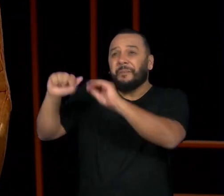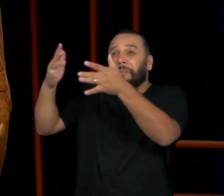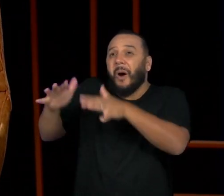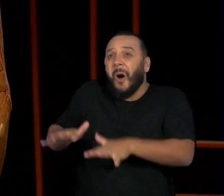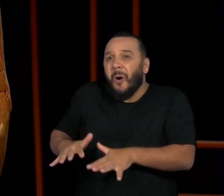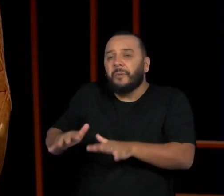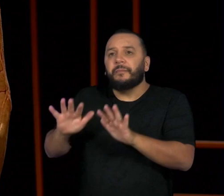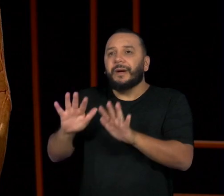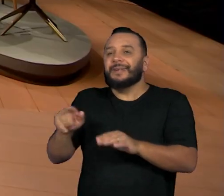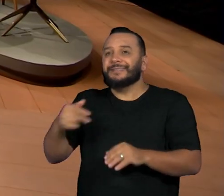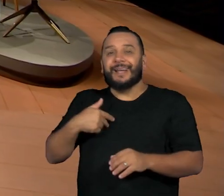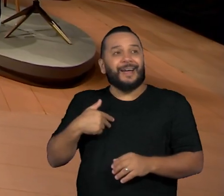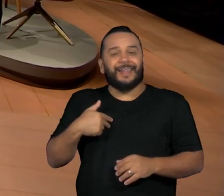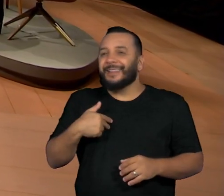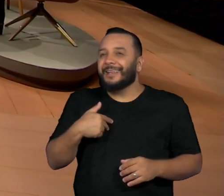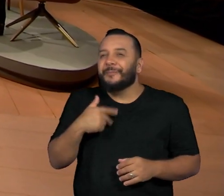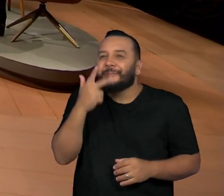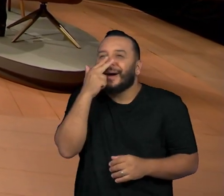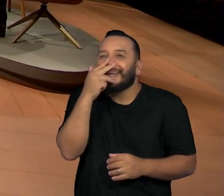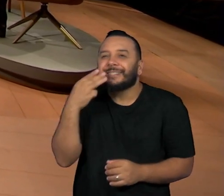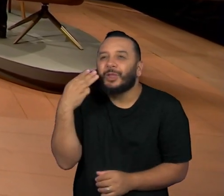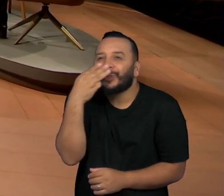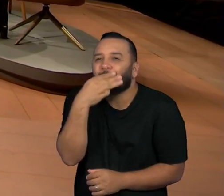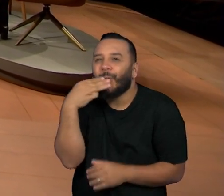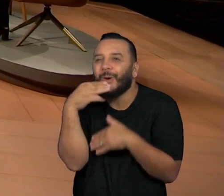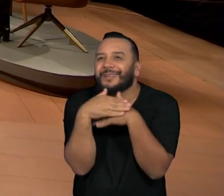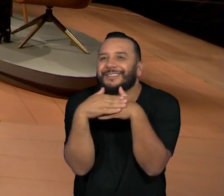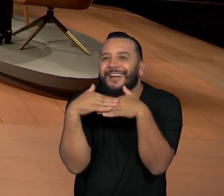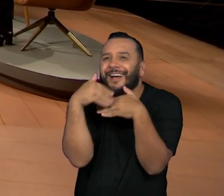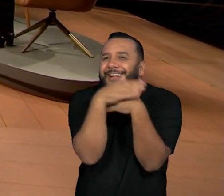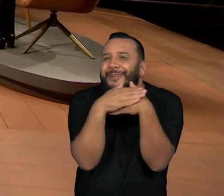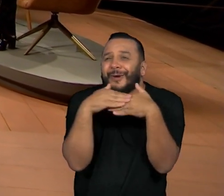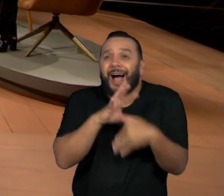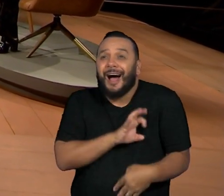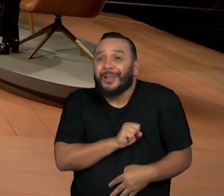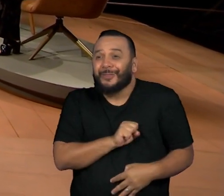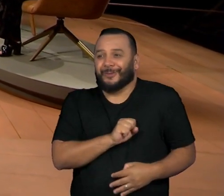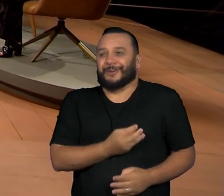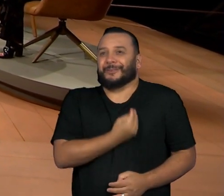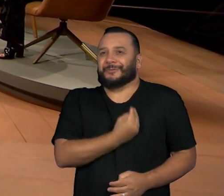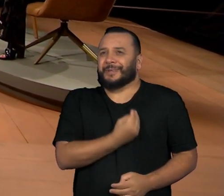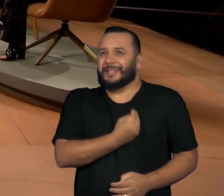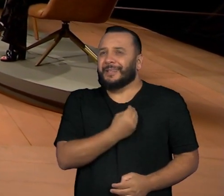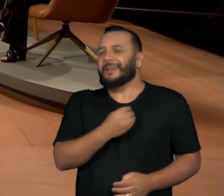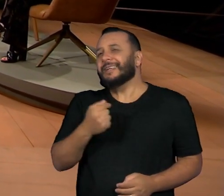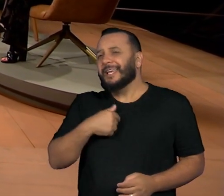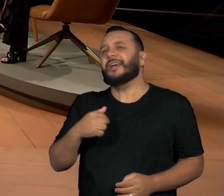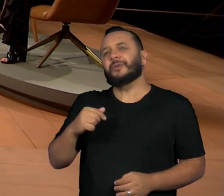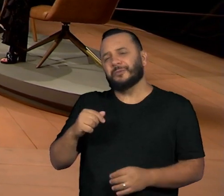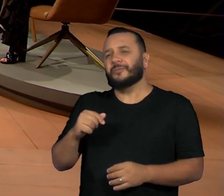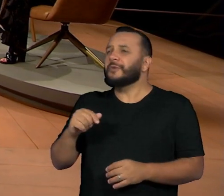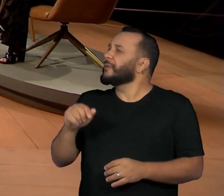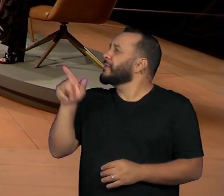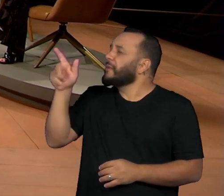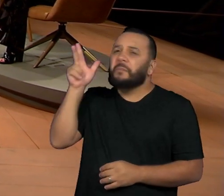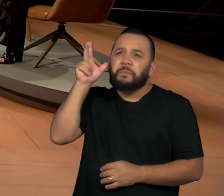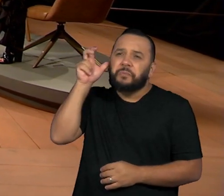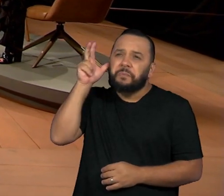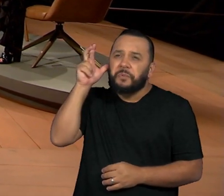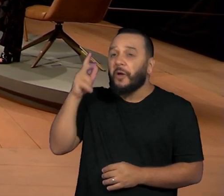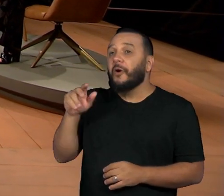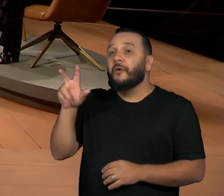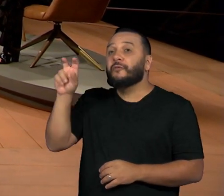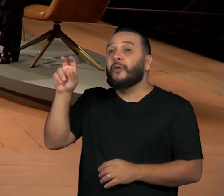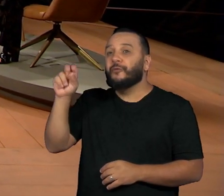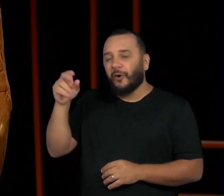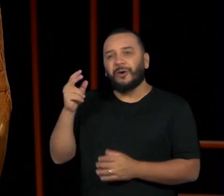e o encanto pela vida. E um dia me dou conta que minha avó sempre cantarolou uma canção que era La Vie en